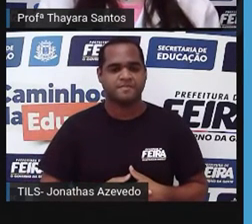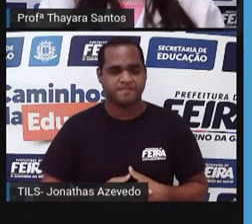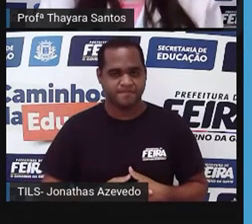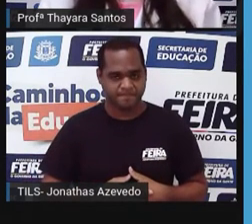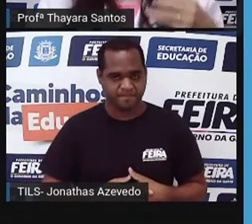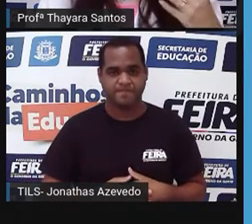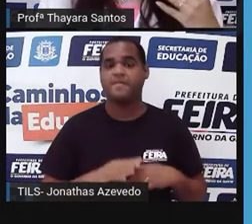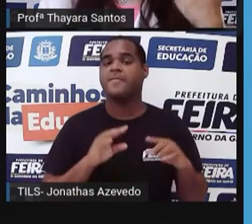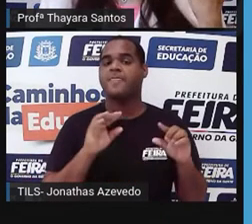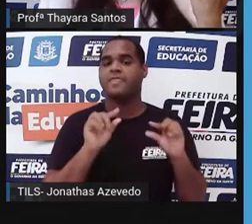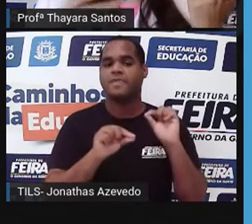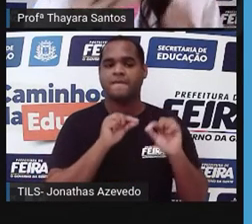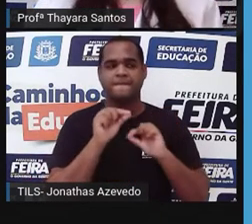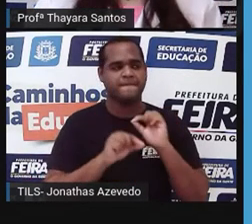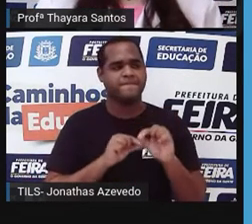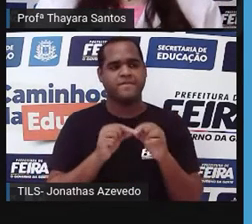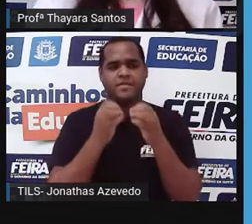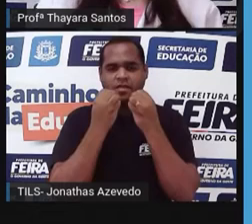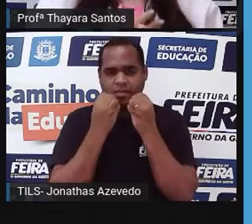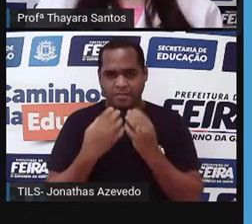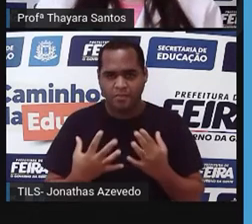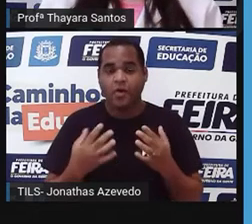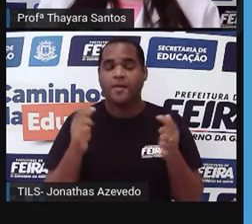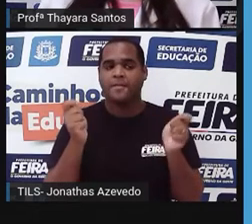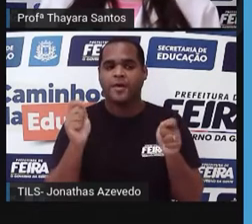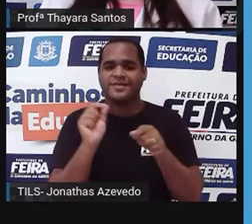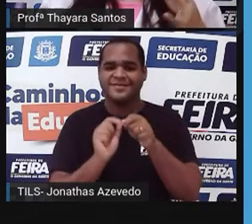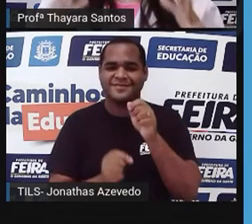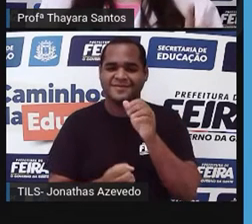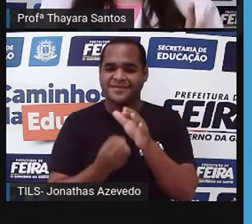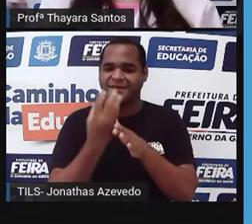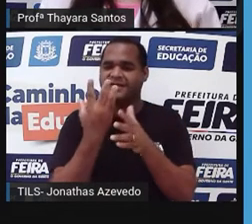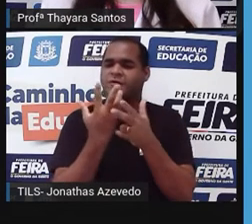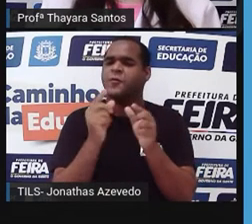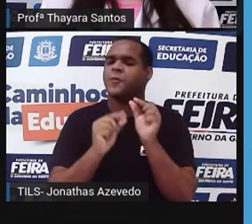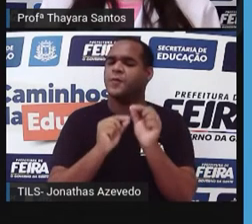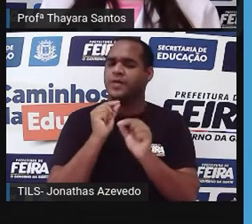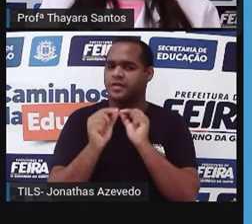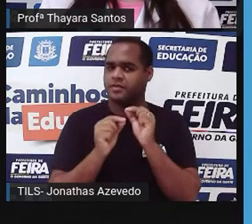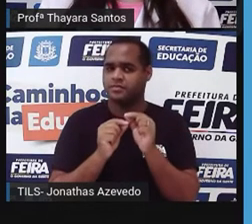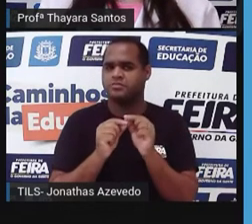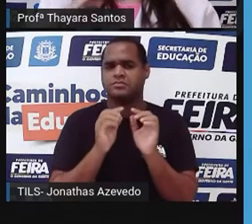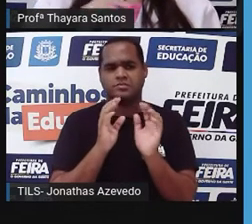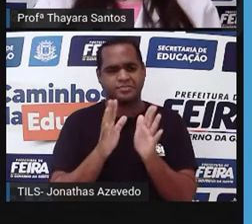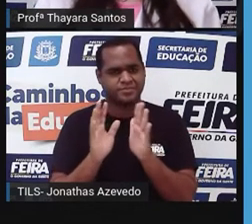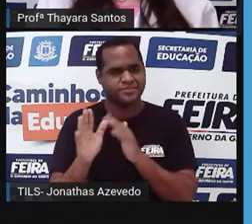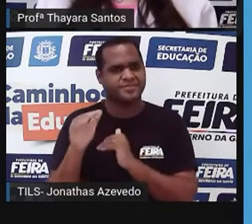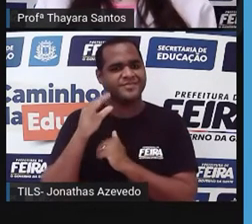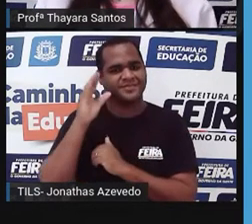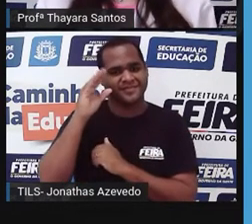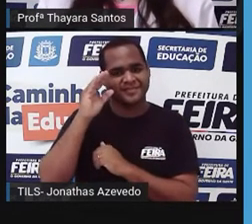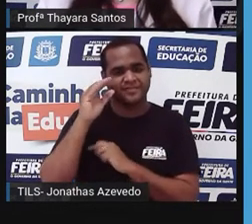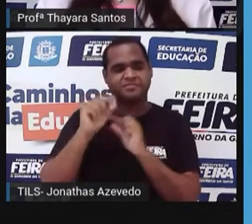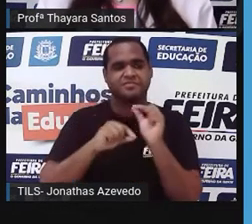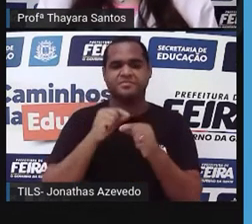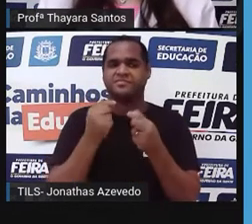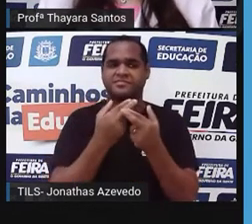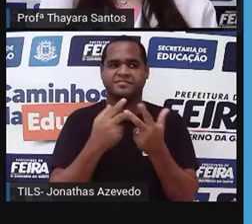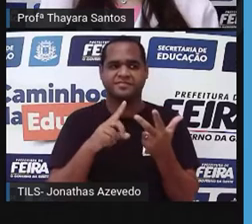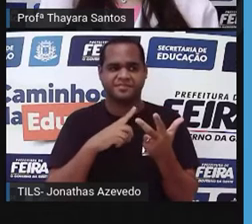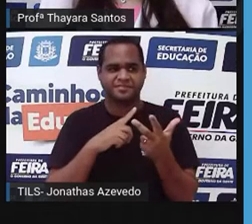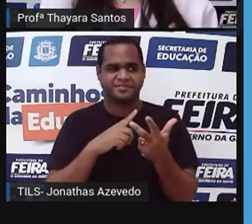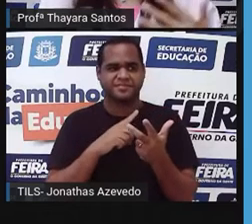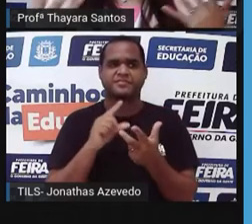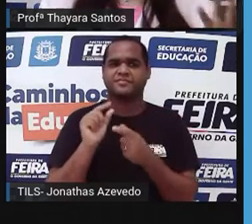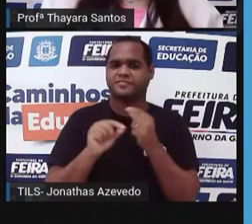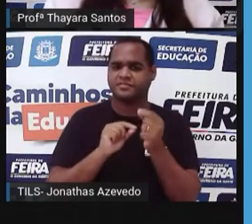E como é que esses benefícios são produzidos? A gente já teve aí uns spoilers. Eles são produzidos a